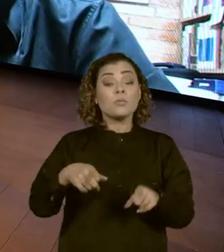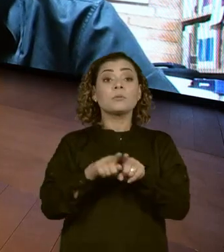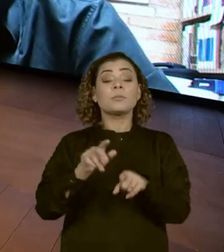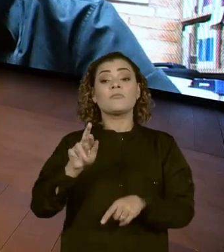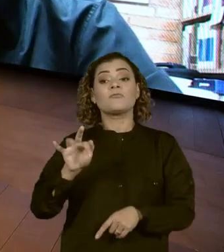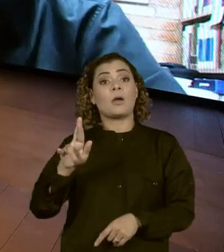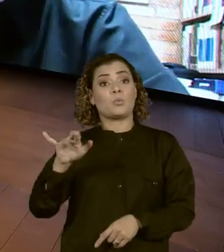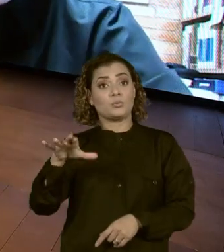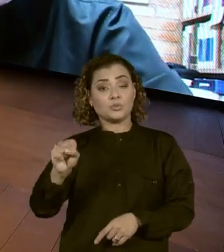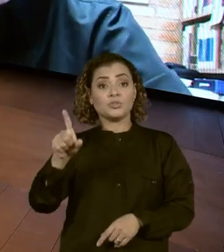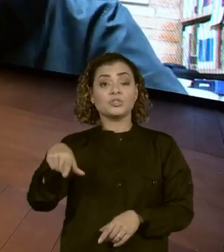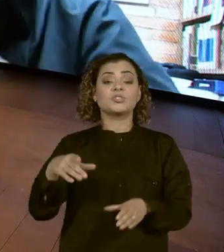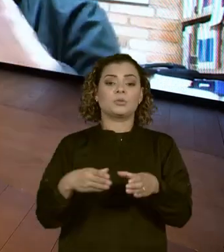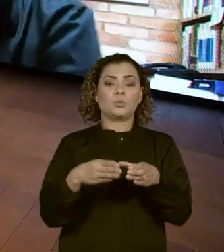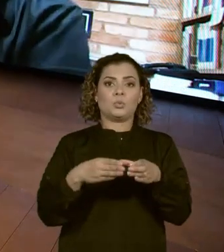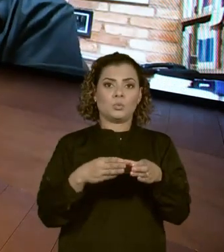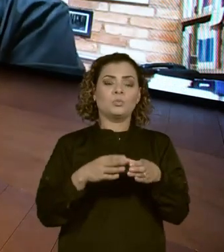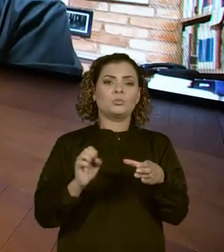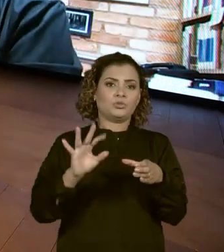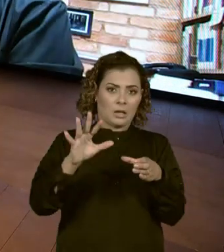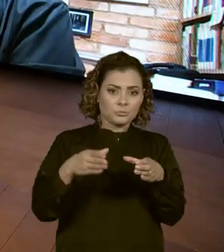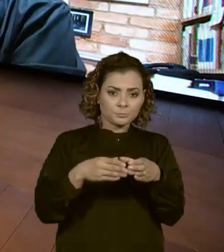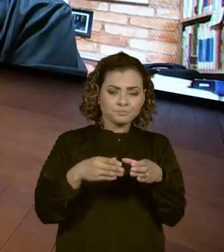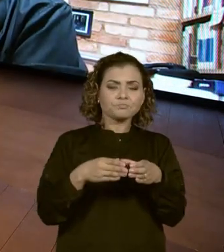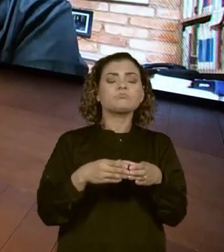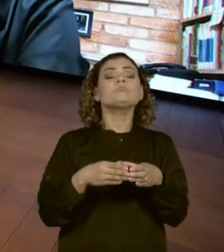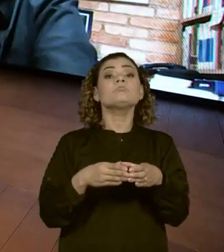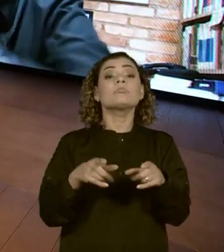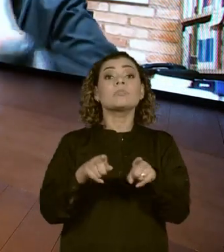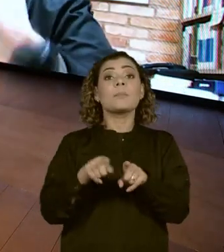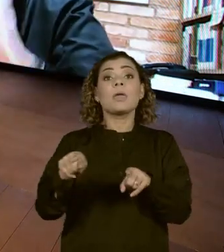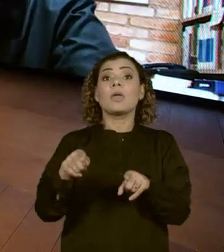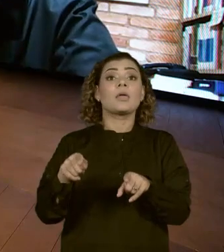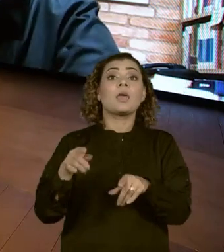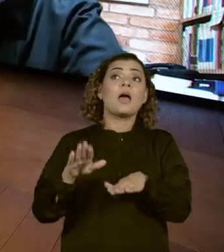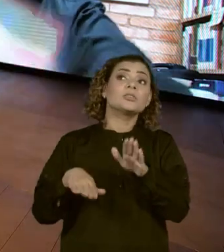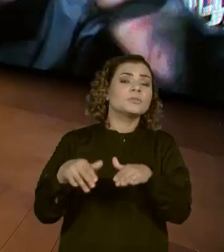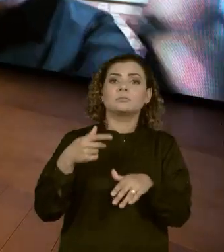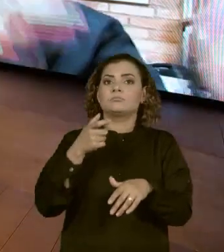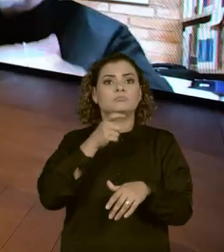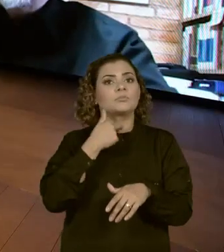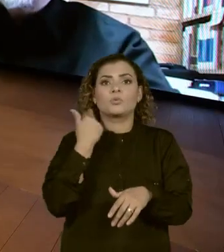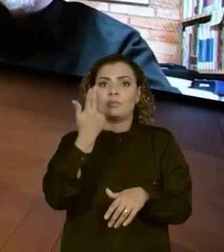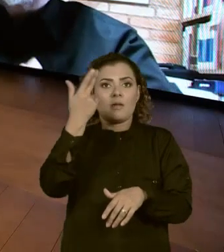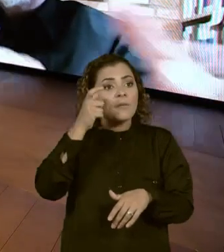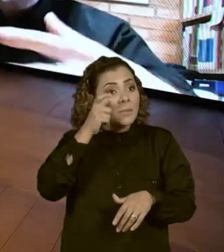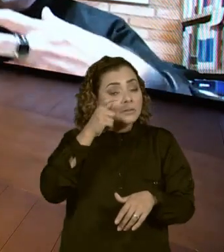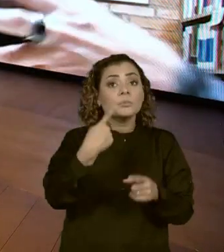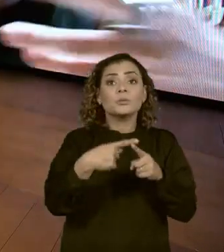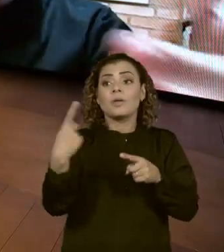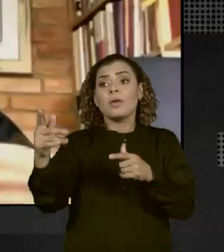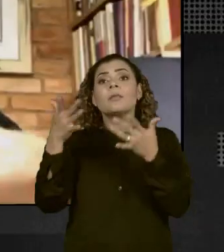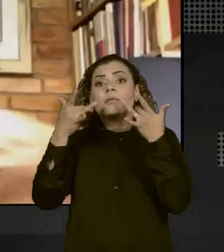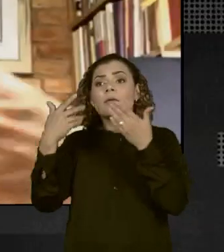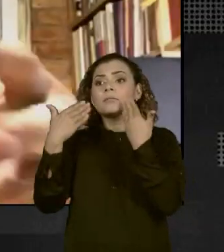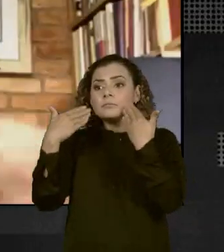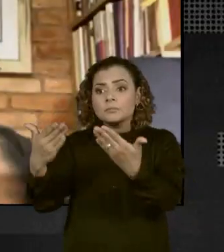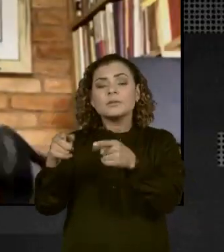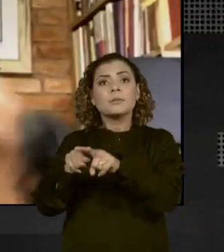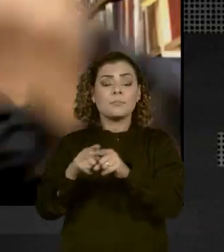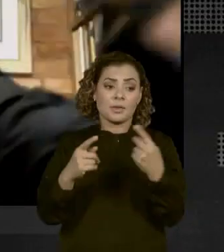E aí? Nossa, o Fagundes é o responsável, né? Porque eu fazia aquele teatro no Centro Cultural São Paulo,